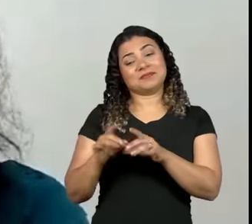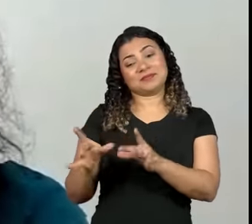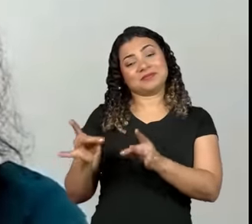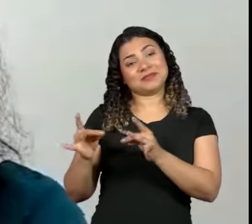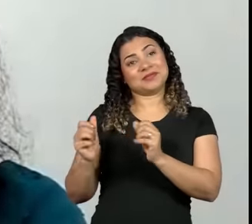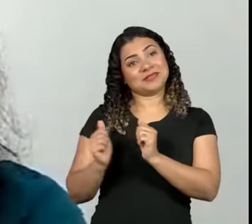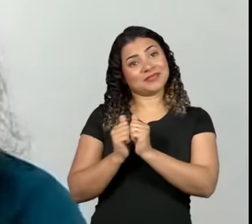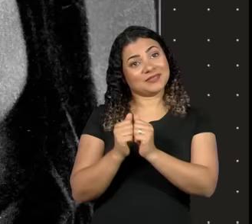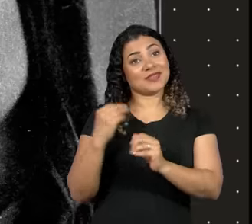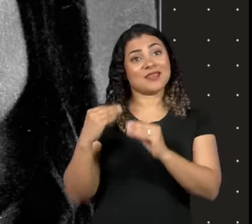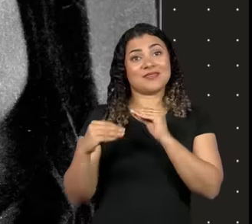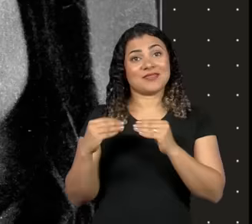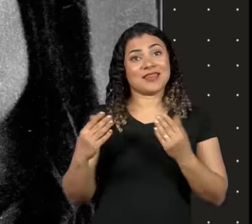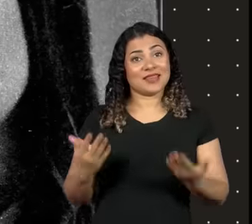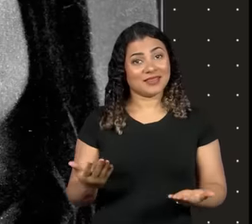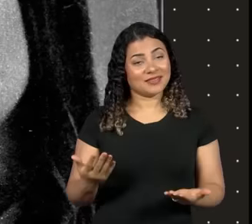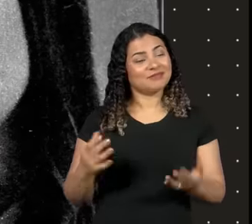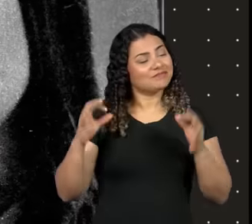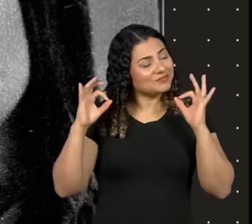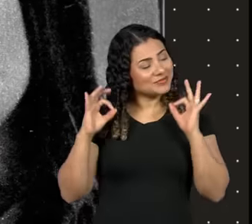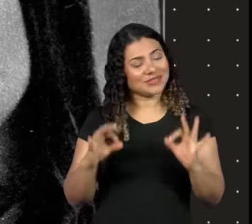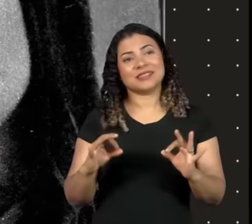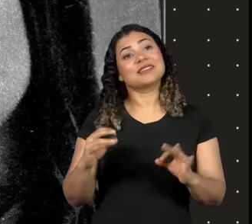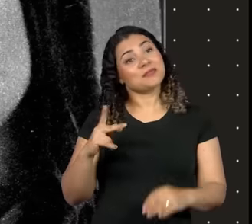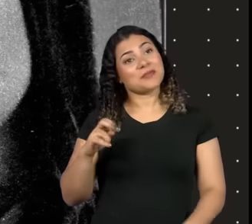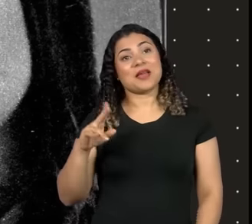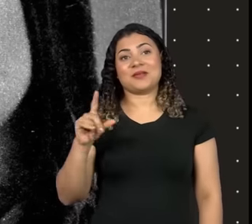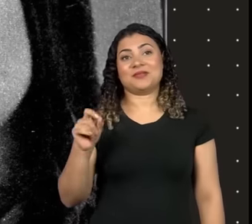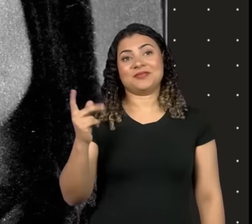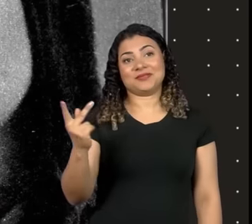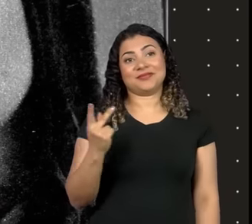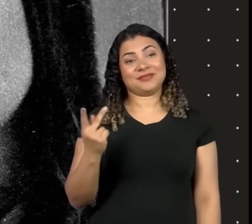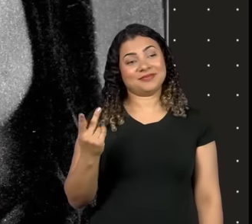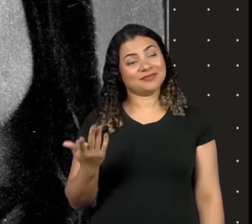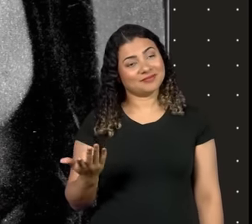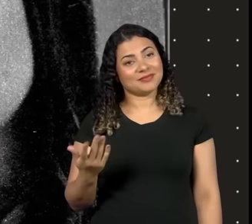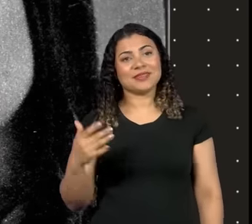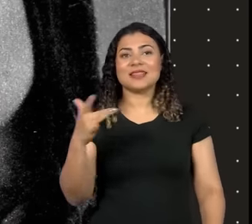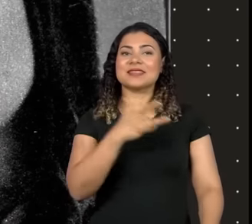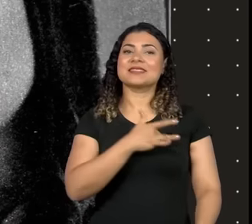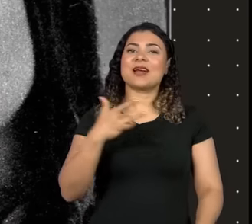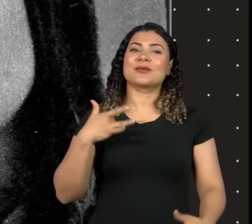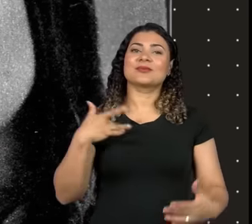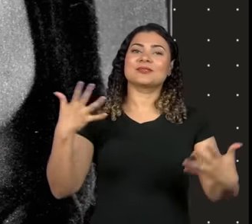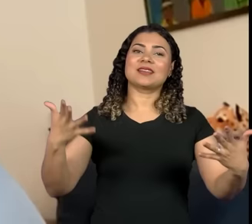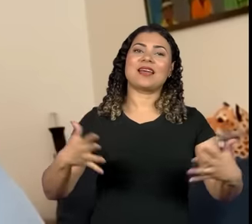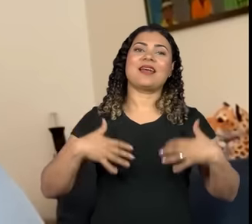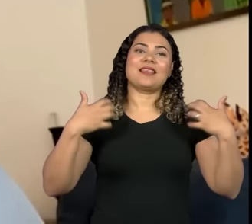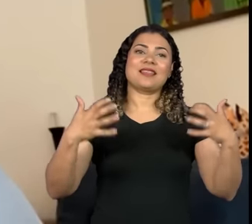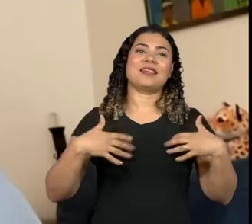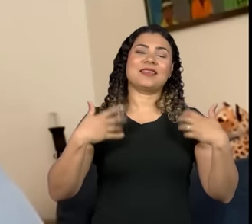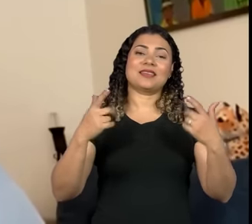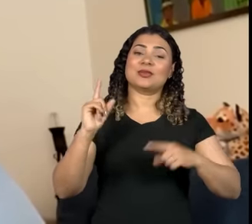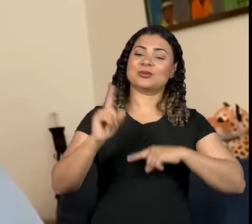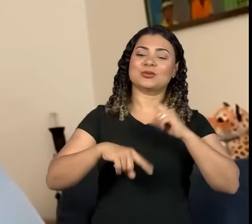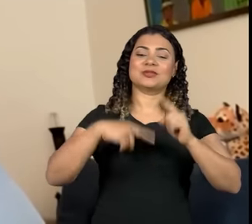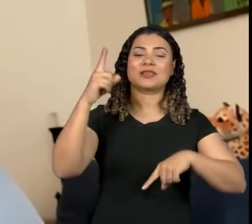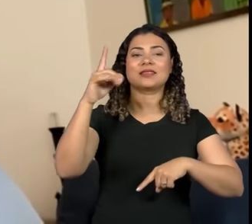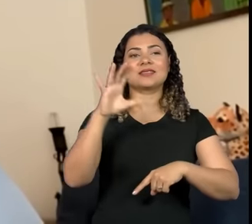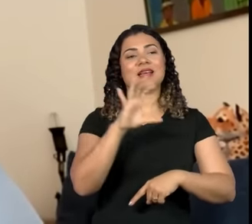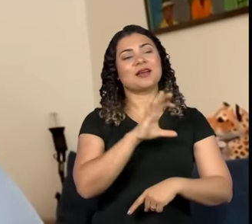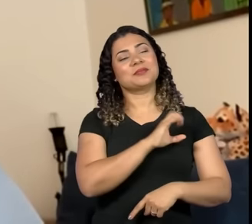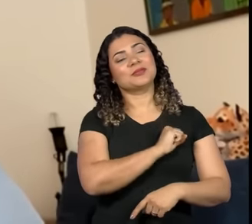tive em novela. Foi, com certeza, foi o Paulo Figueiredo. Muita saúde, alegria, sucesso,